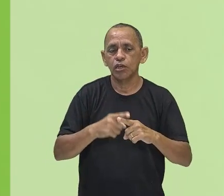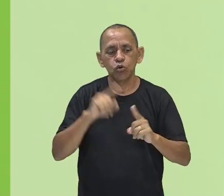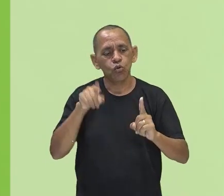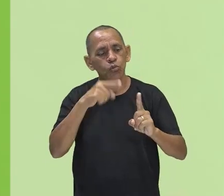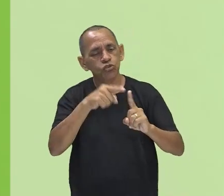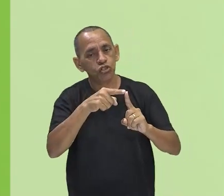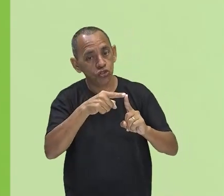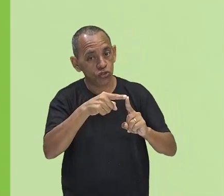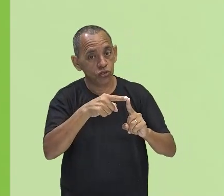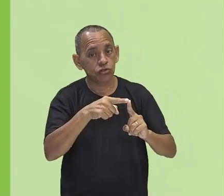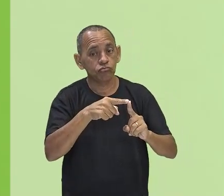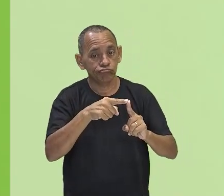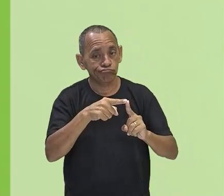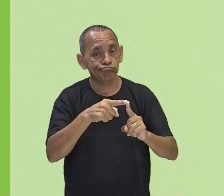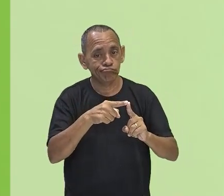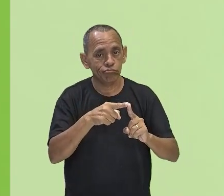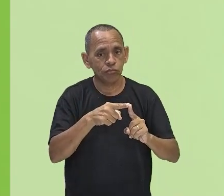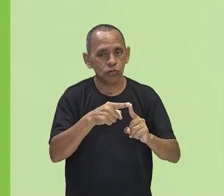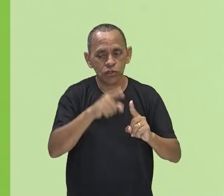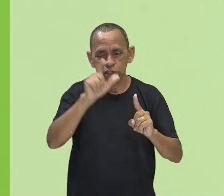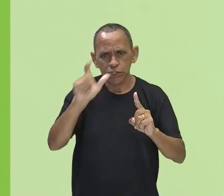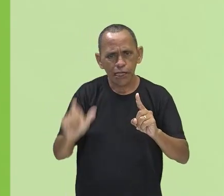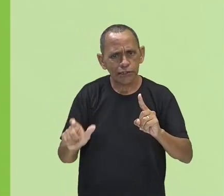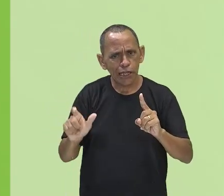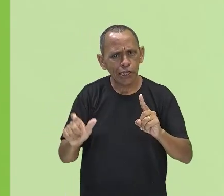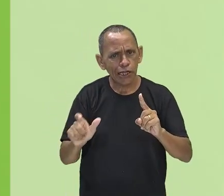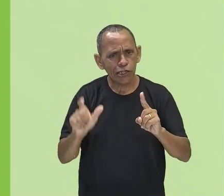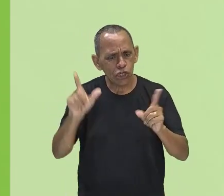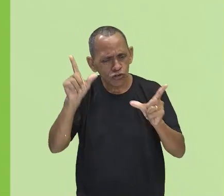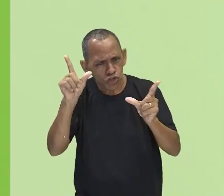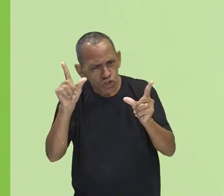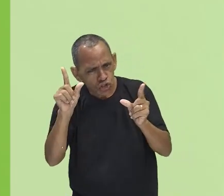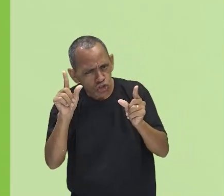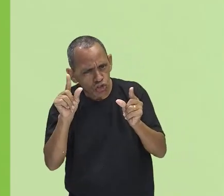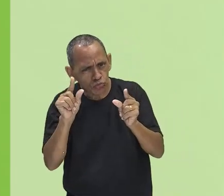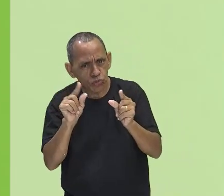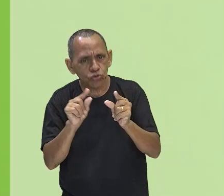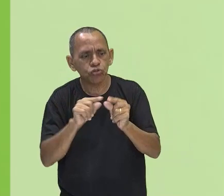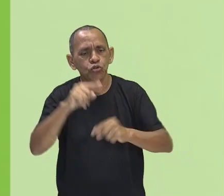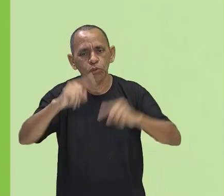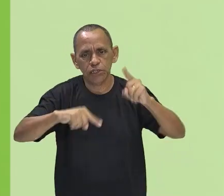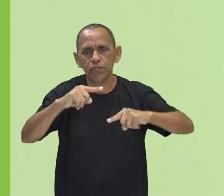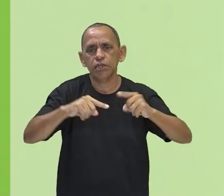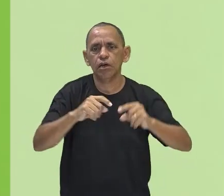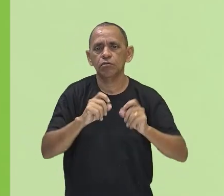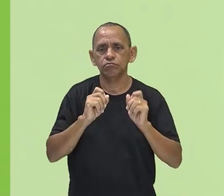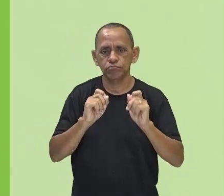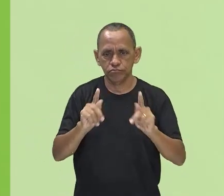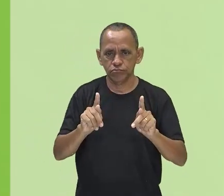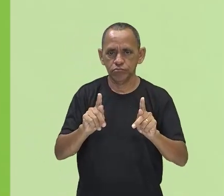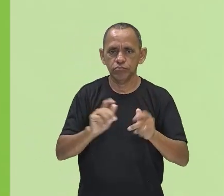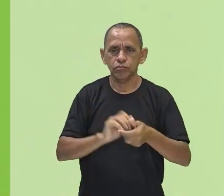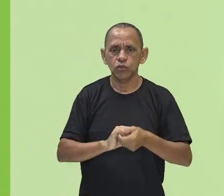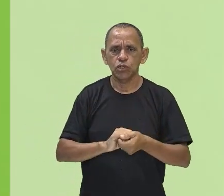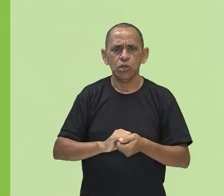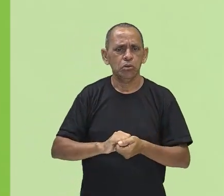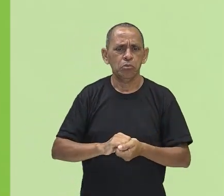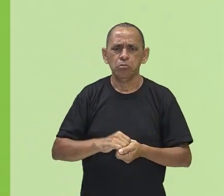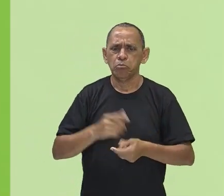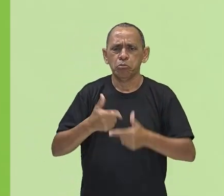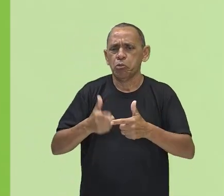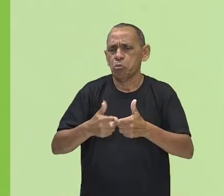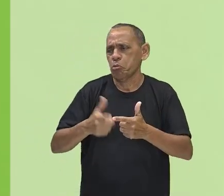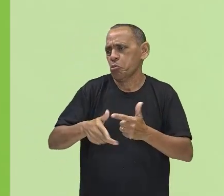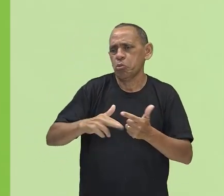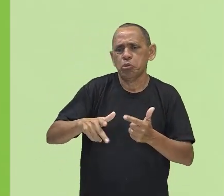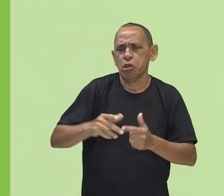objetivo dessa lente divergente é diminuir os objetos, tá certo? Então, não importa onde eu coloque ali o objeto